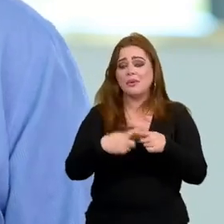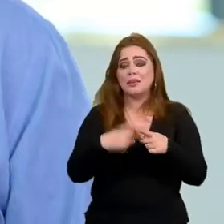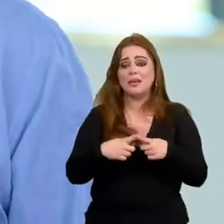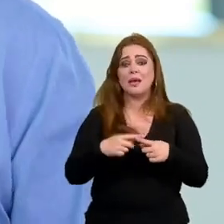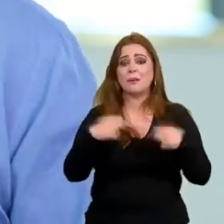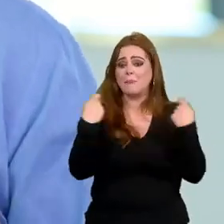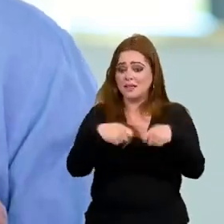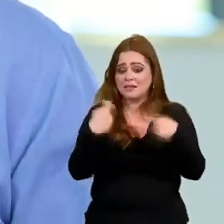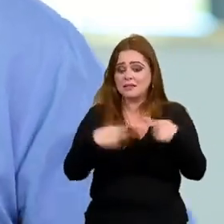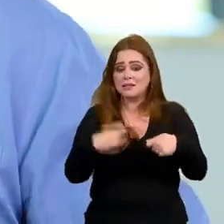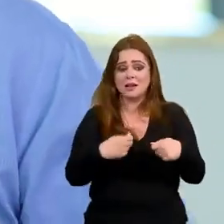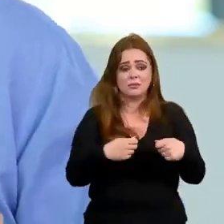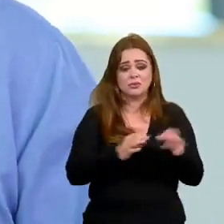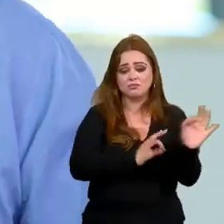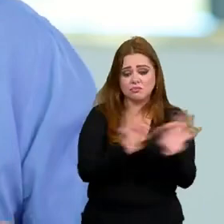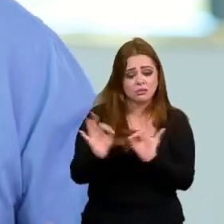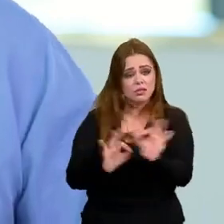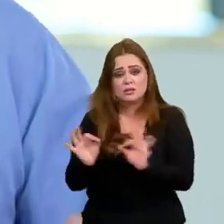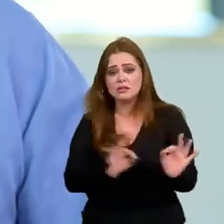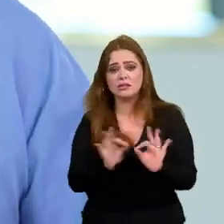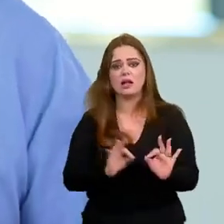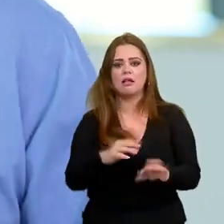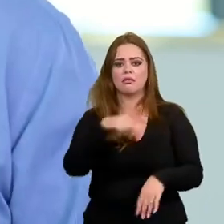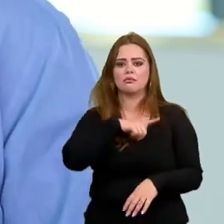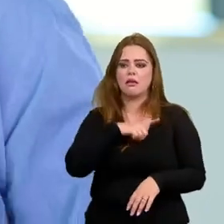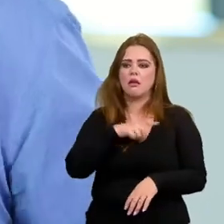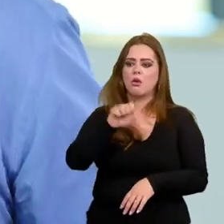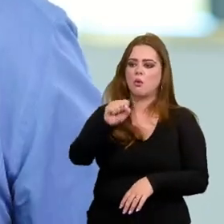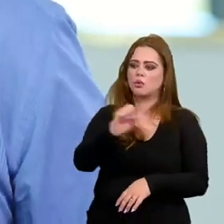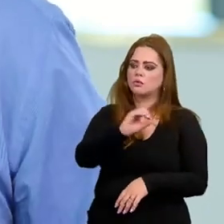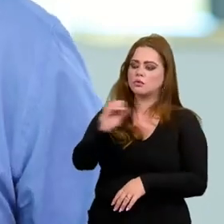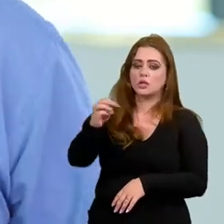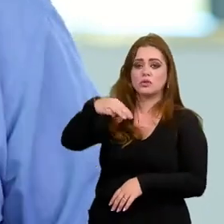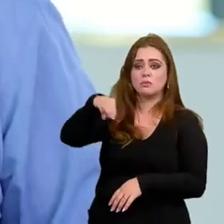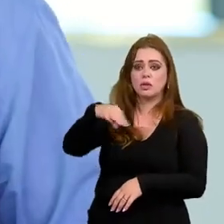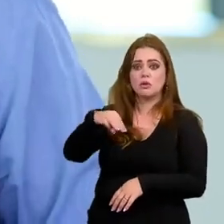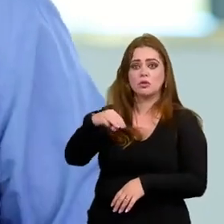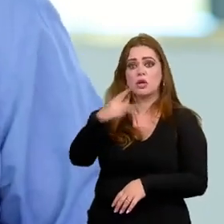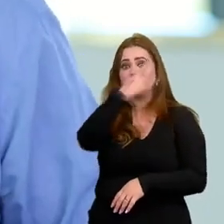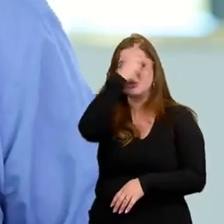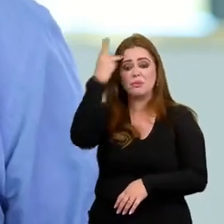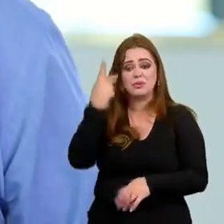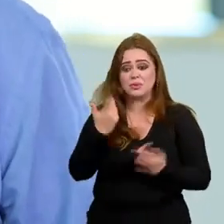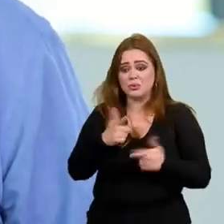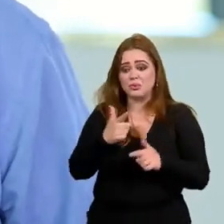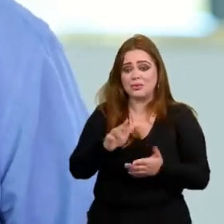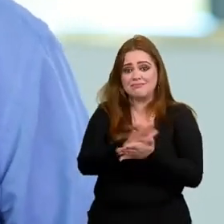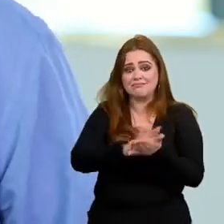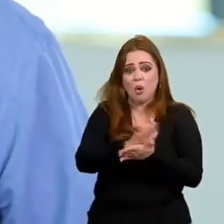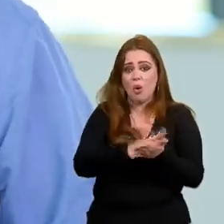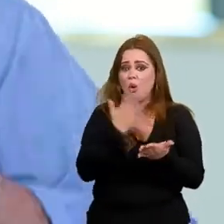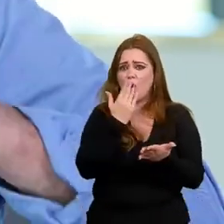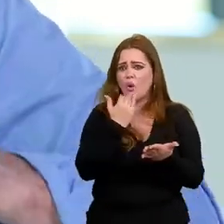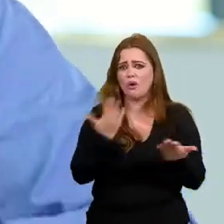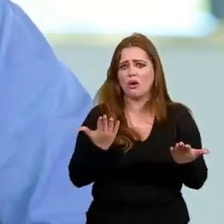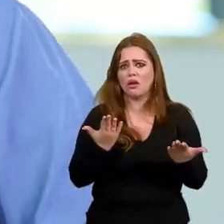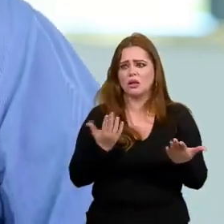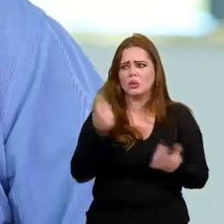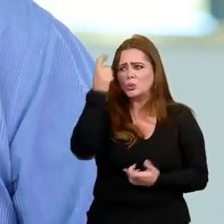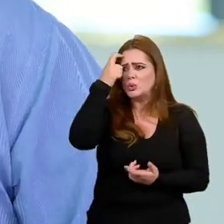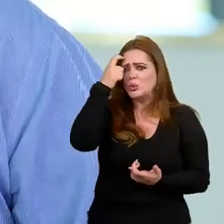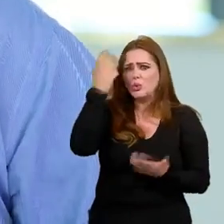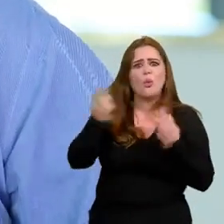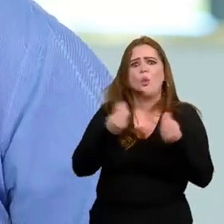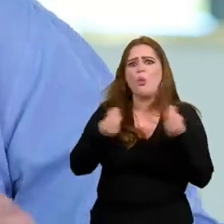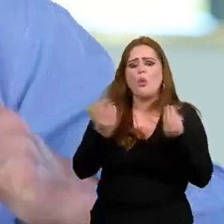temos 800 milhões de pessoas que vão dormir toda noite sem ter o que comer. Isso não toca na nossa consciência? Quando o cara quer fazer